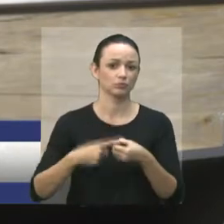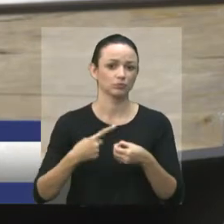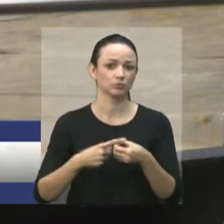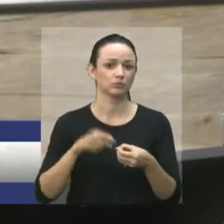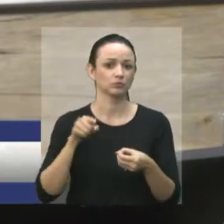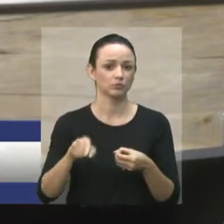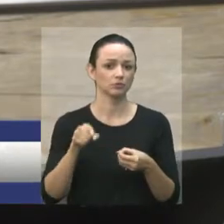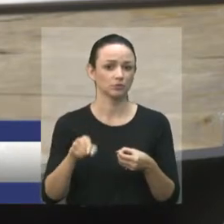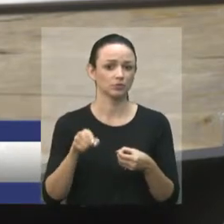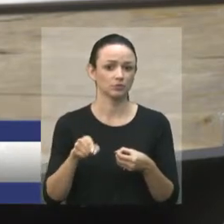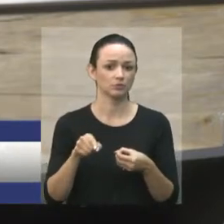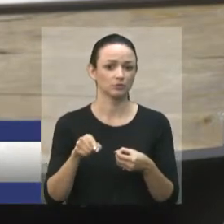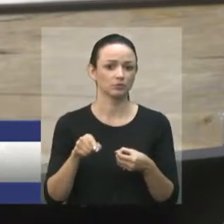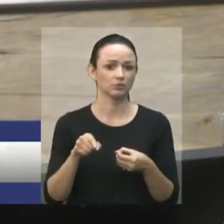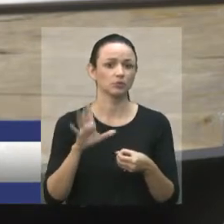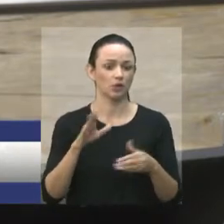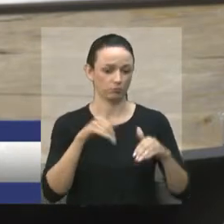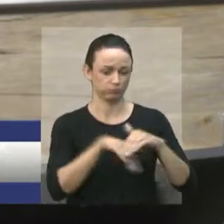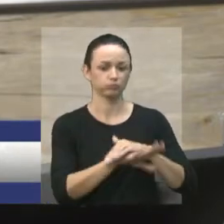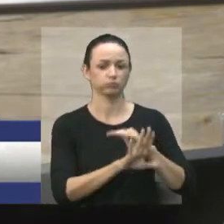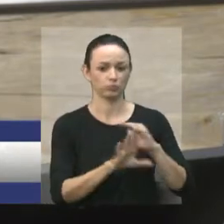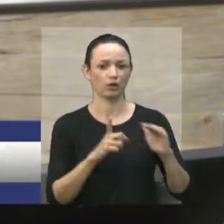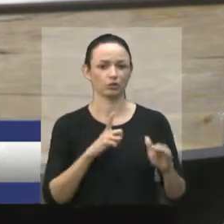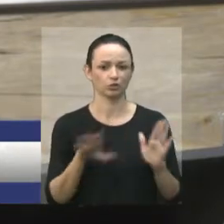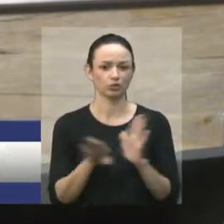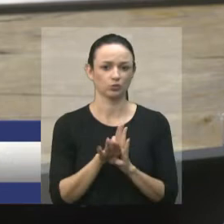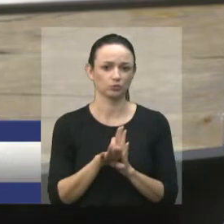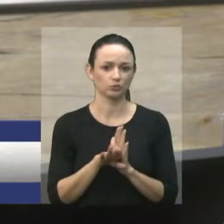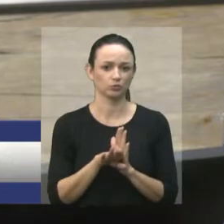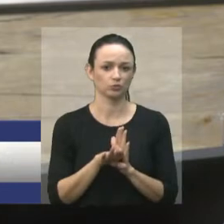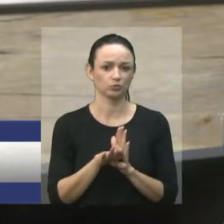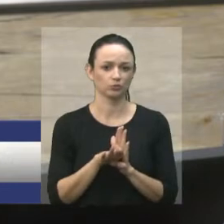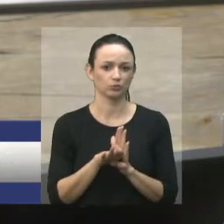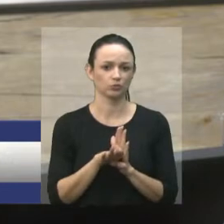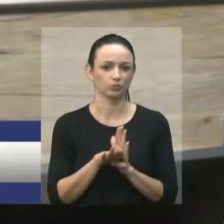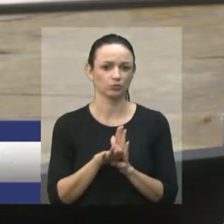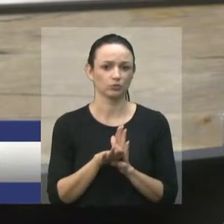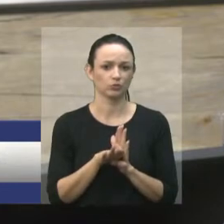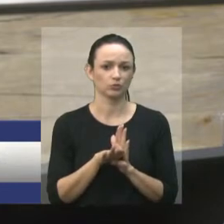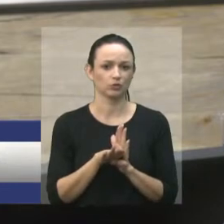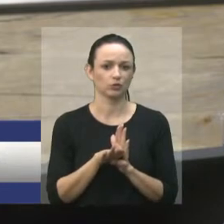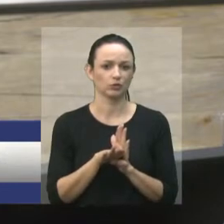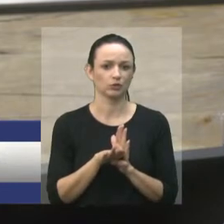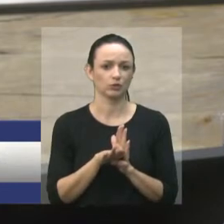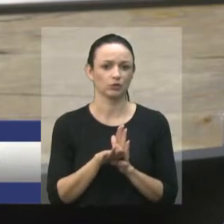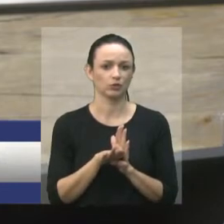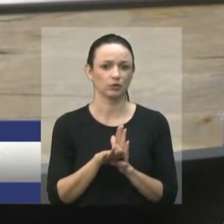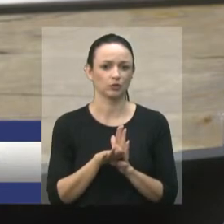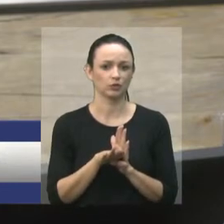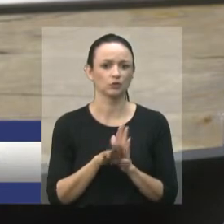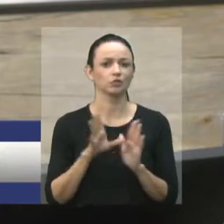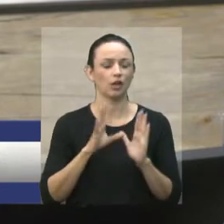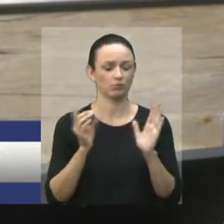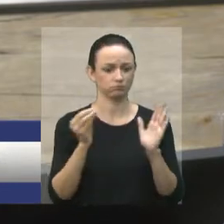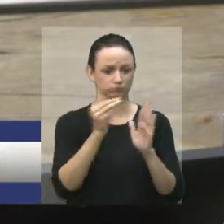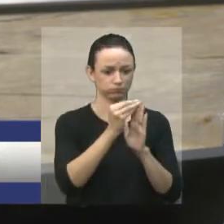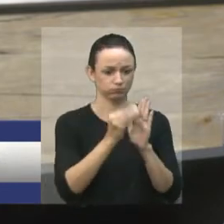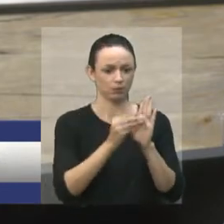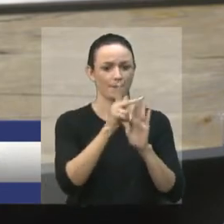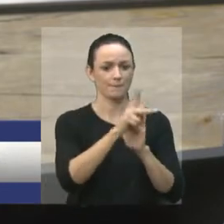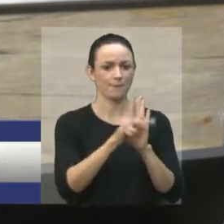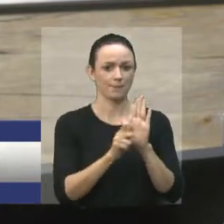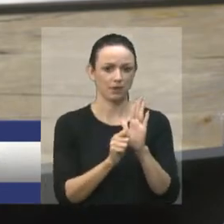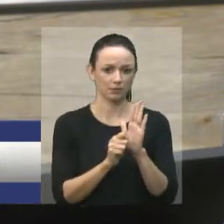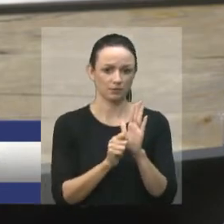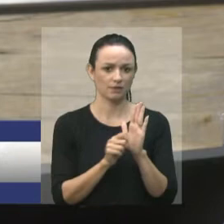essa destinação já estão no caixa. Então, como já está no plano plurianual, isso